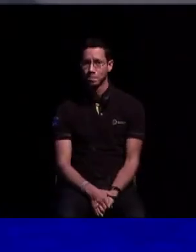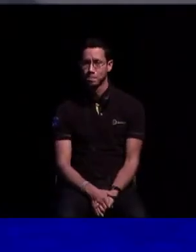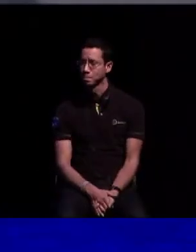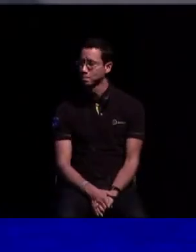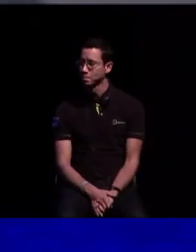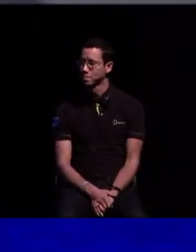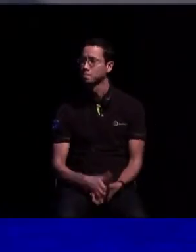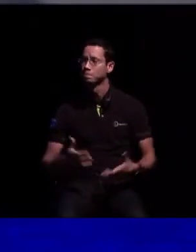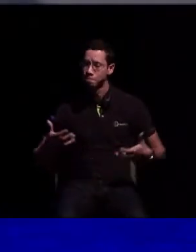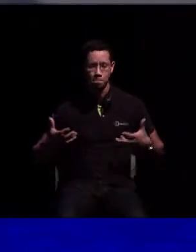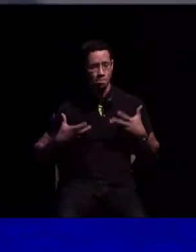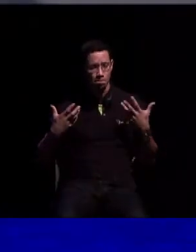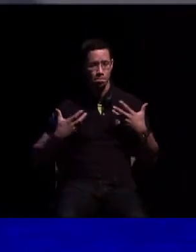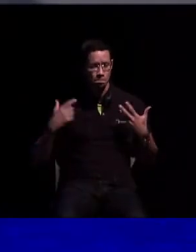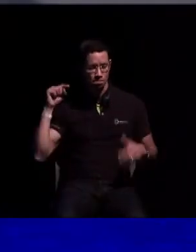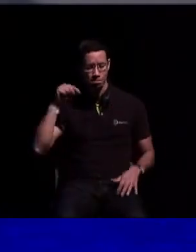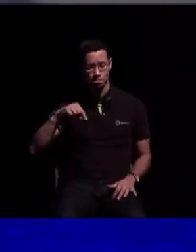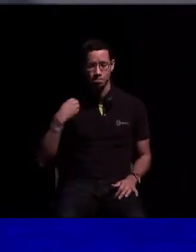muito contente em estar aqui.